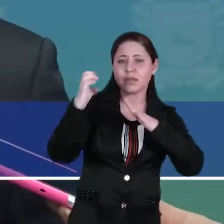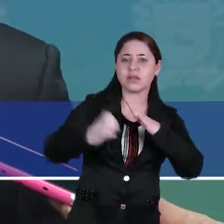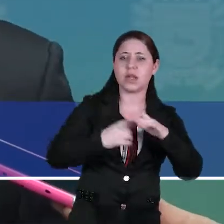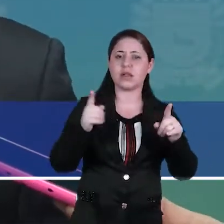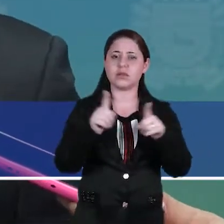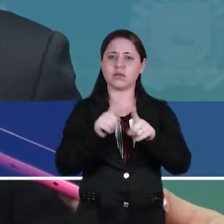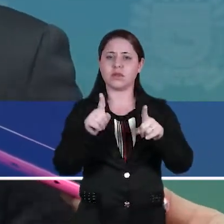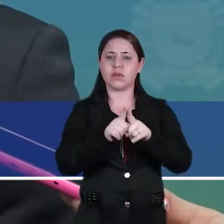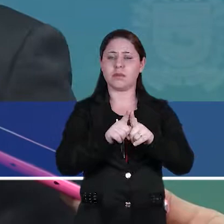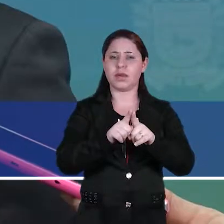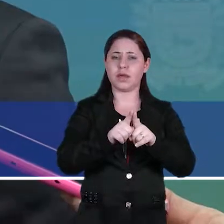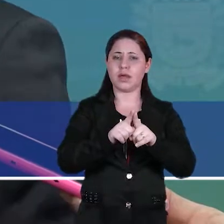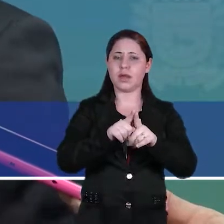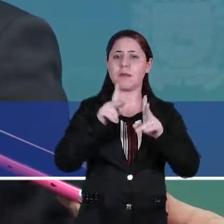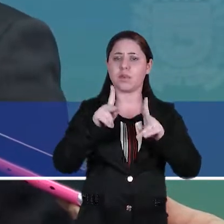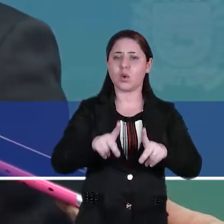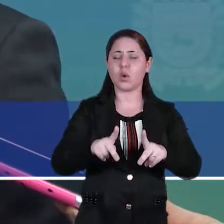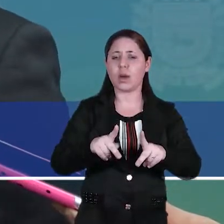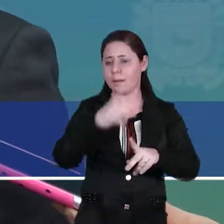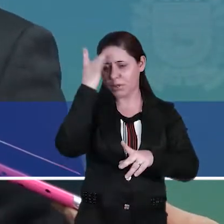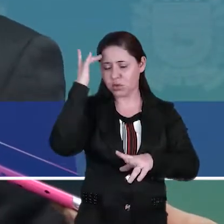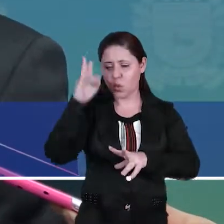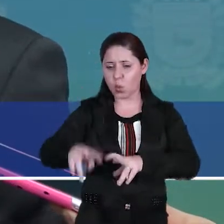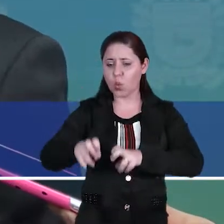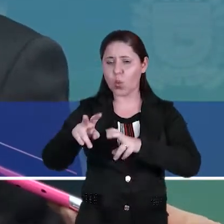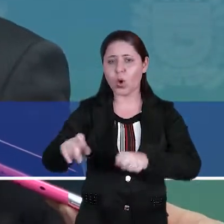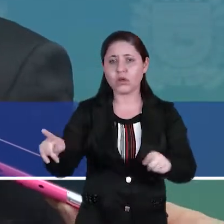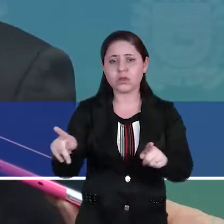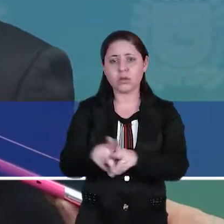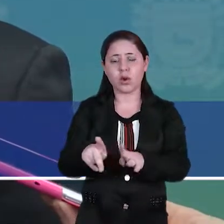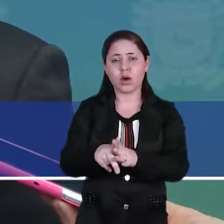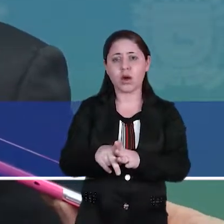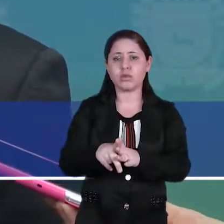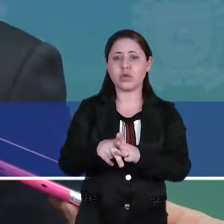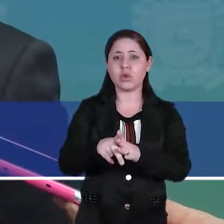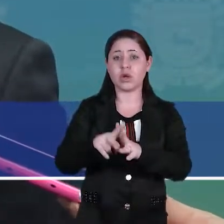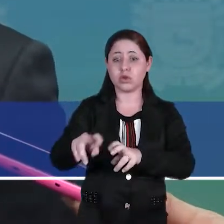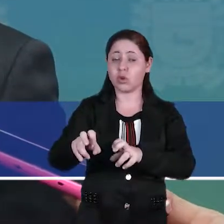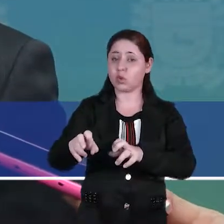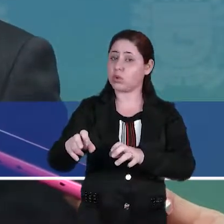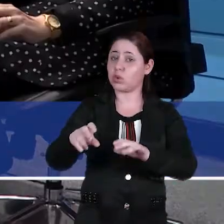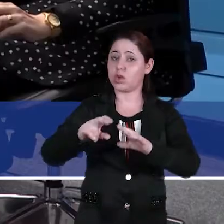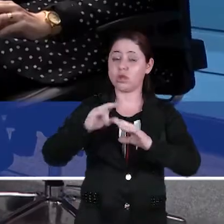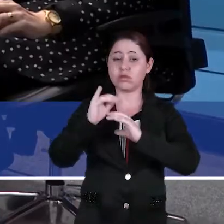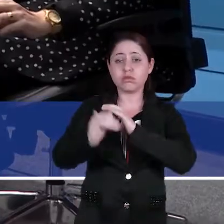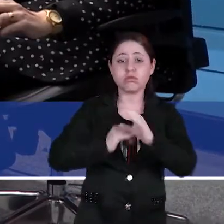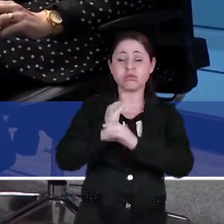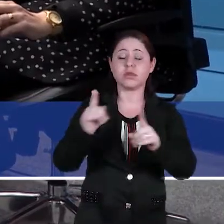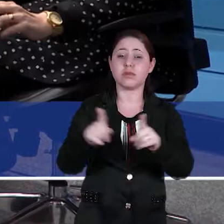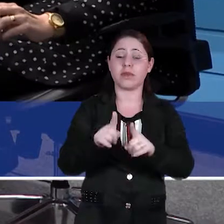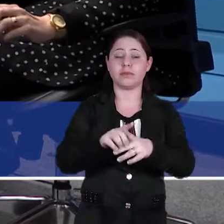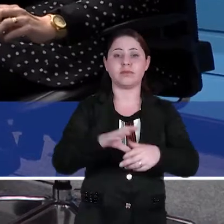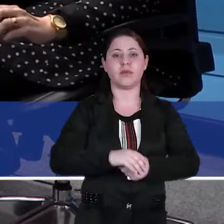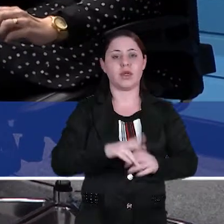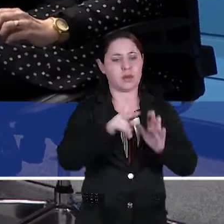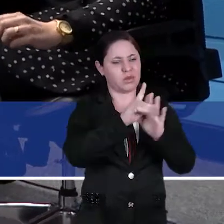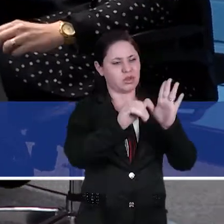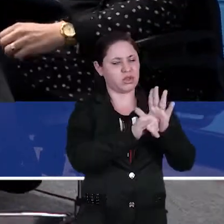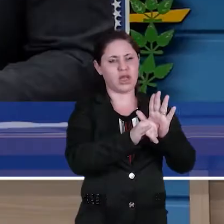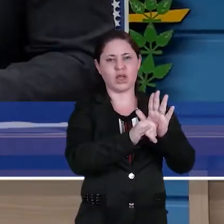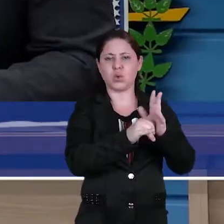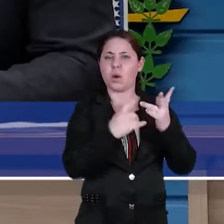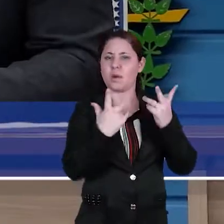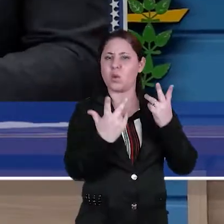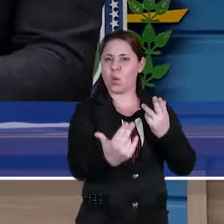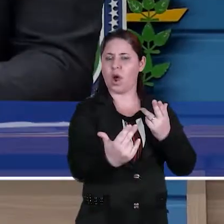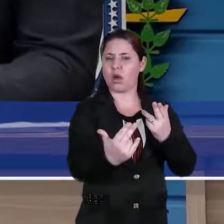pelo empresário, pela autoridade pública, pelo produtor rural, por exemplo, através da agricultura digital. Como um projeto de lei similar foi apresentado